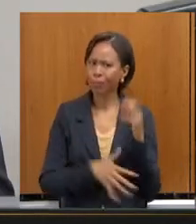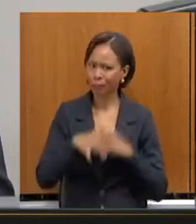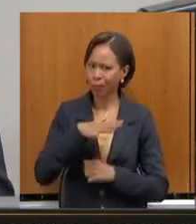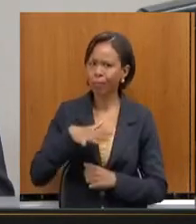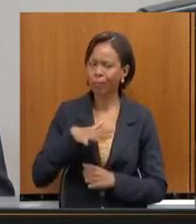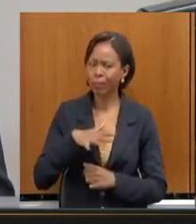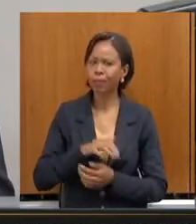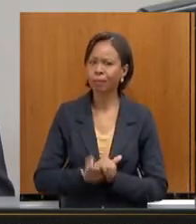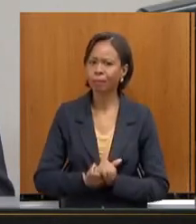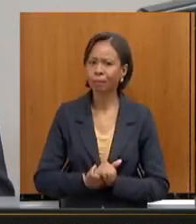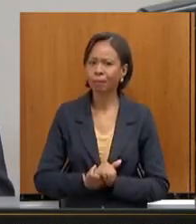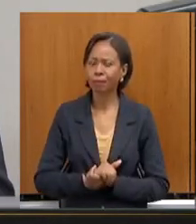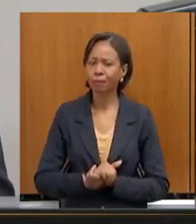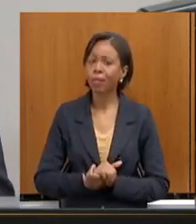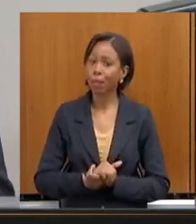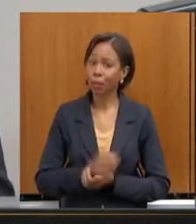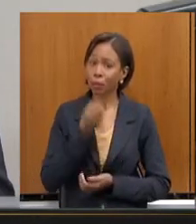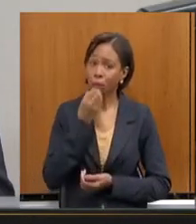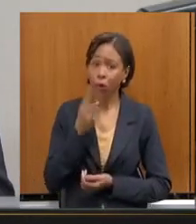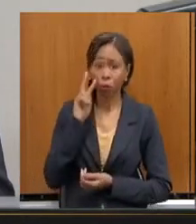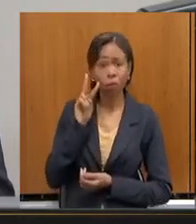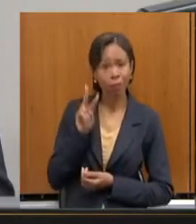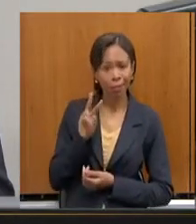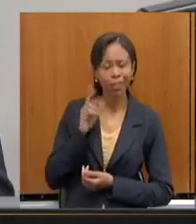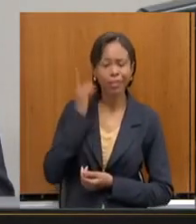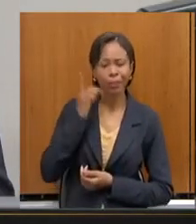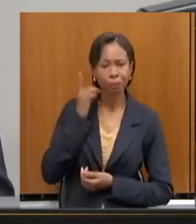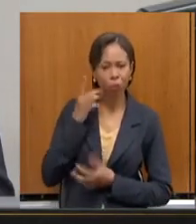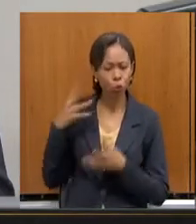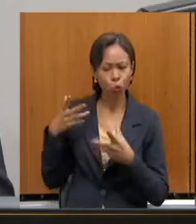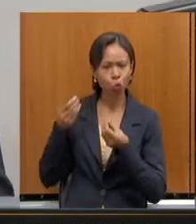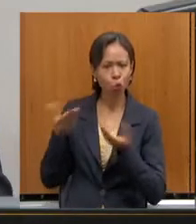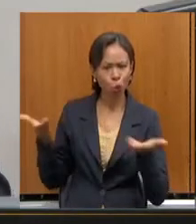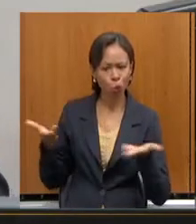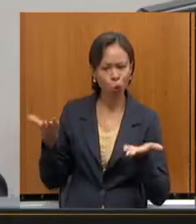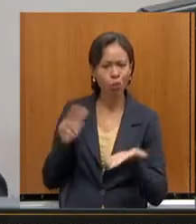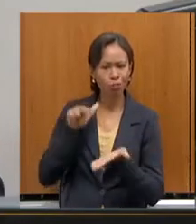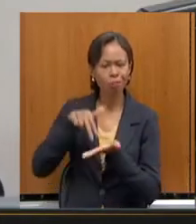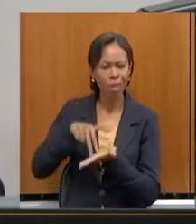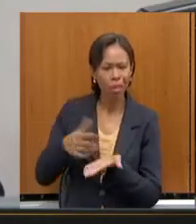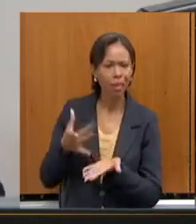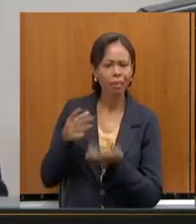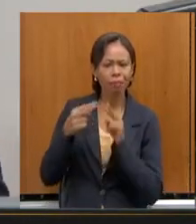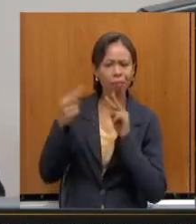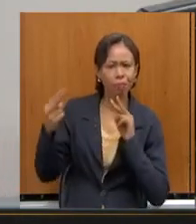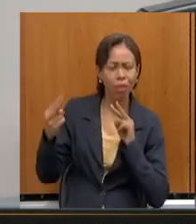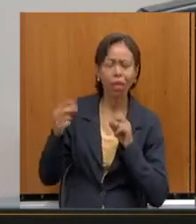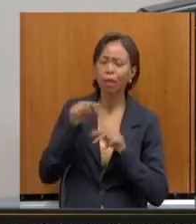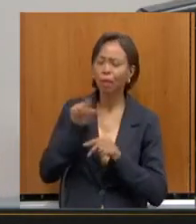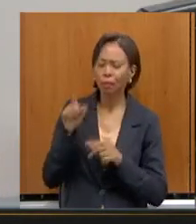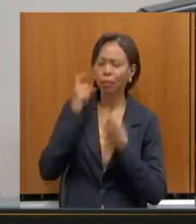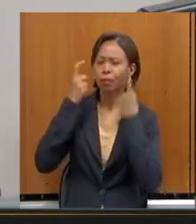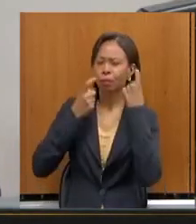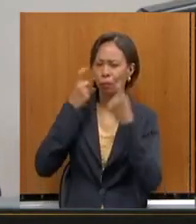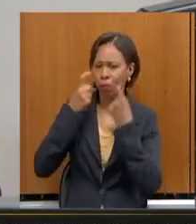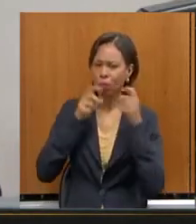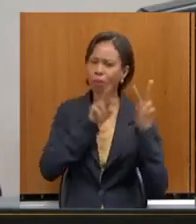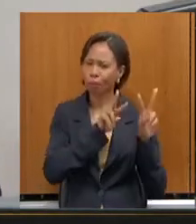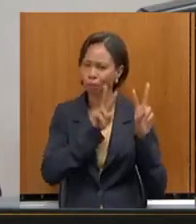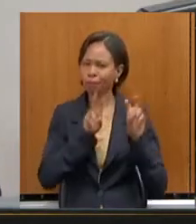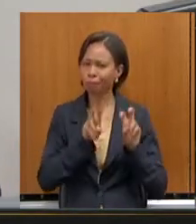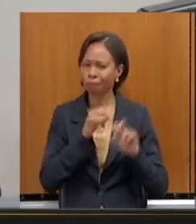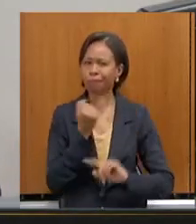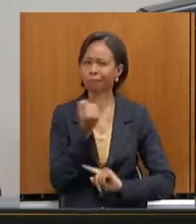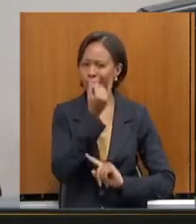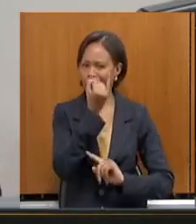ver que os nobres colegas deputados deputados aqui presentes também se preocupa com essa questão de grande relevância